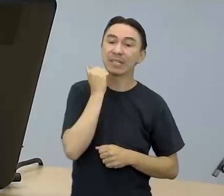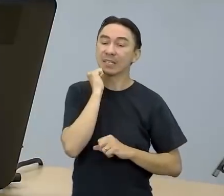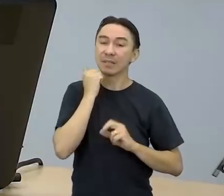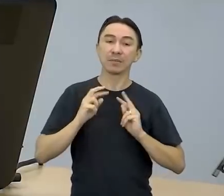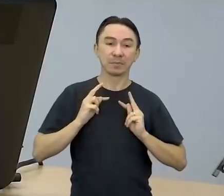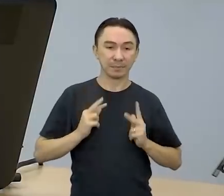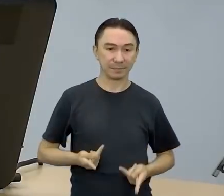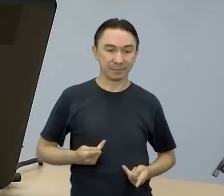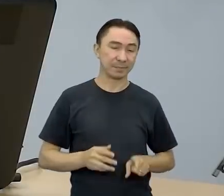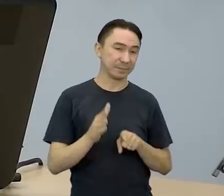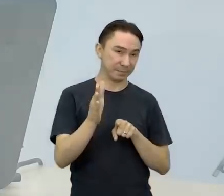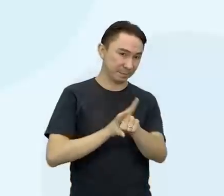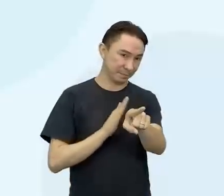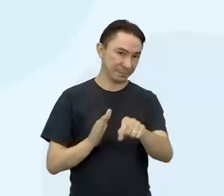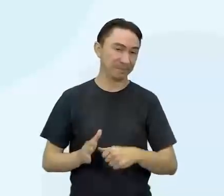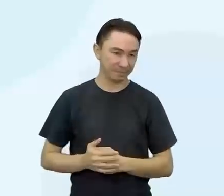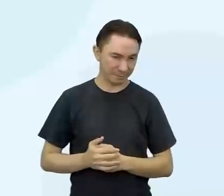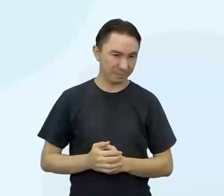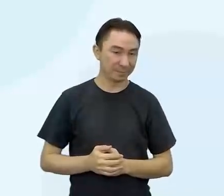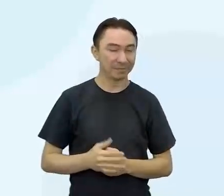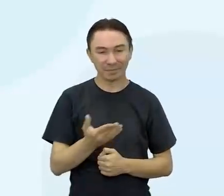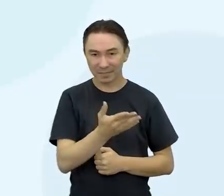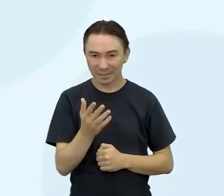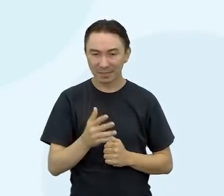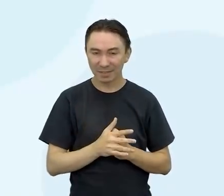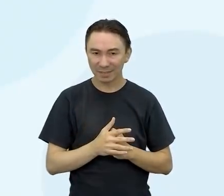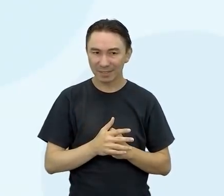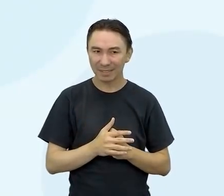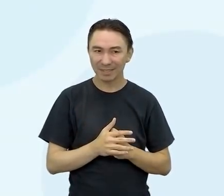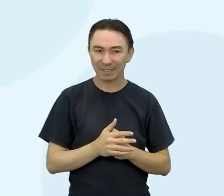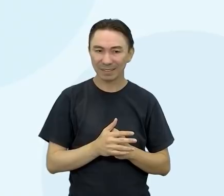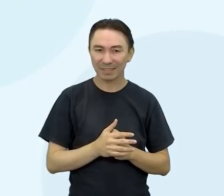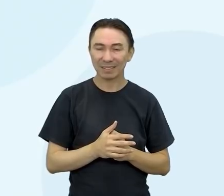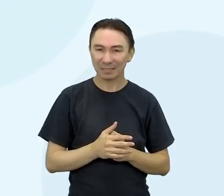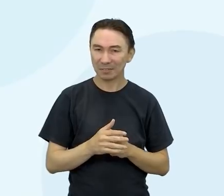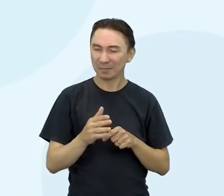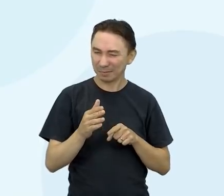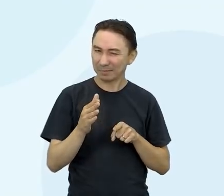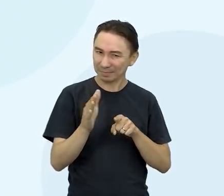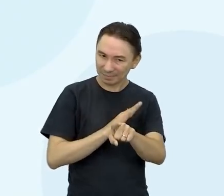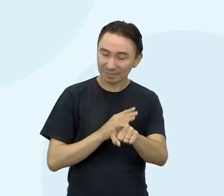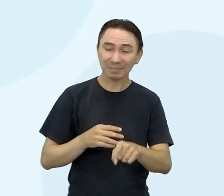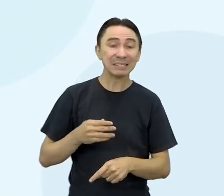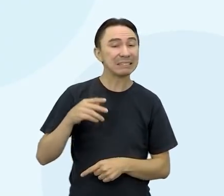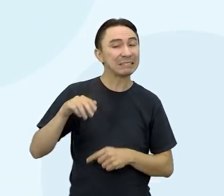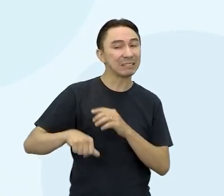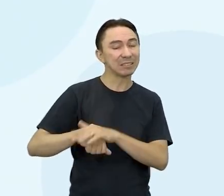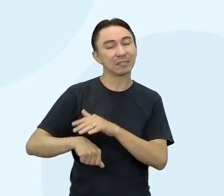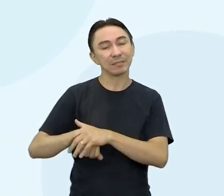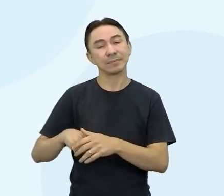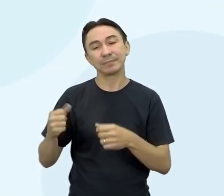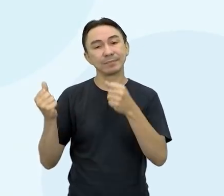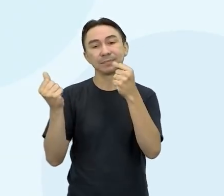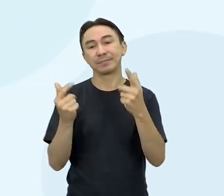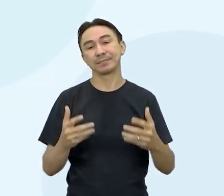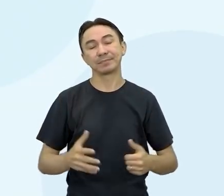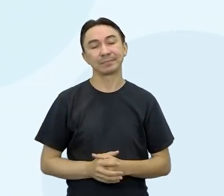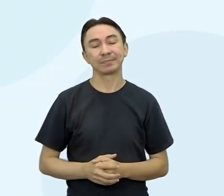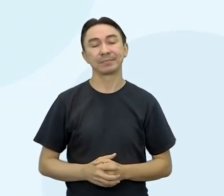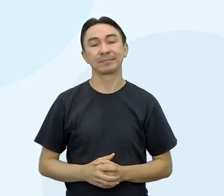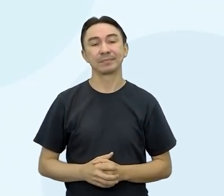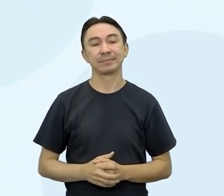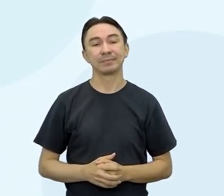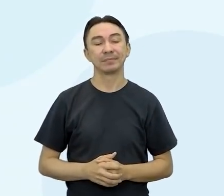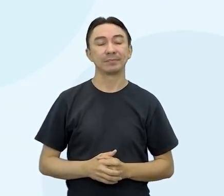favor, eu vou ler a perguntinha e a Isis vai comentar. Na verdade, é o inverso, a Isis lê e eu falo. Pode falar, Isis. Tá